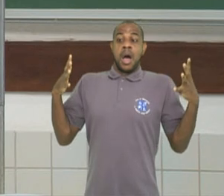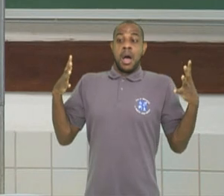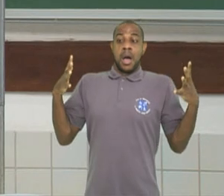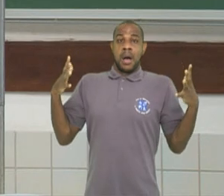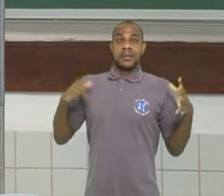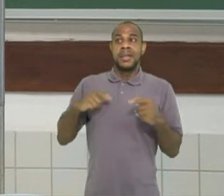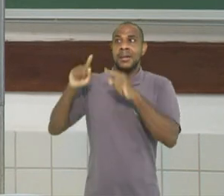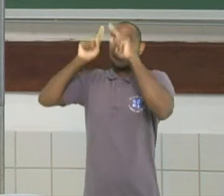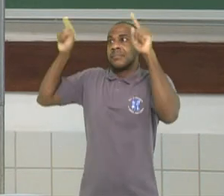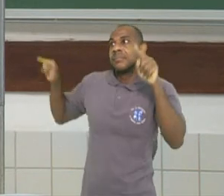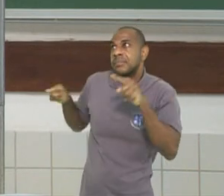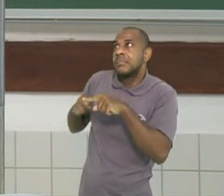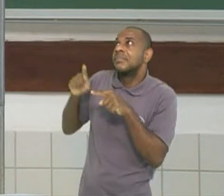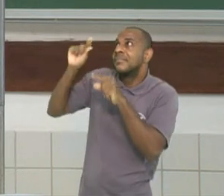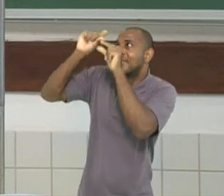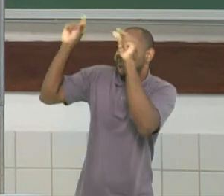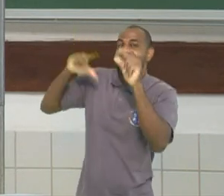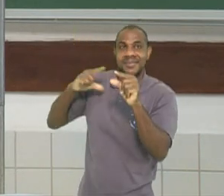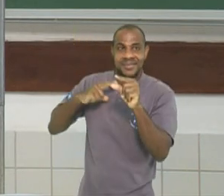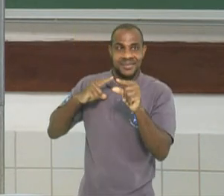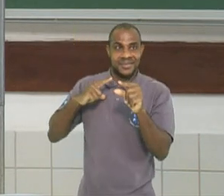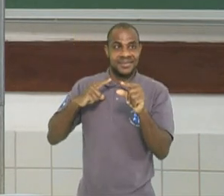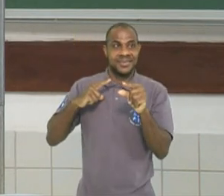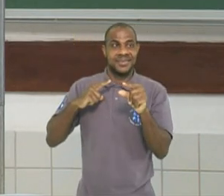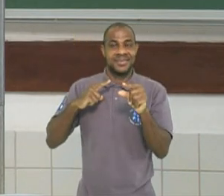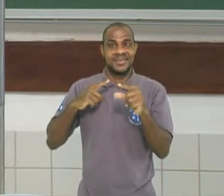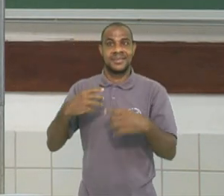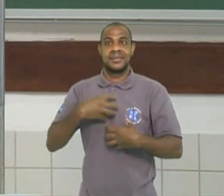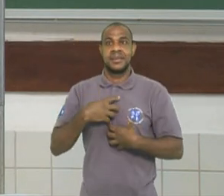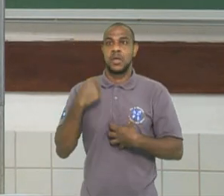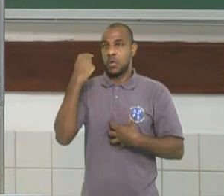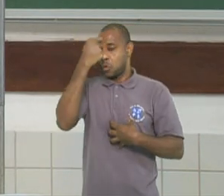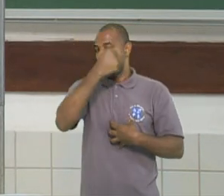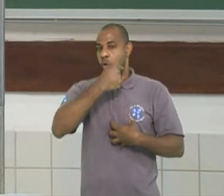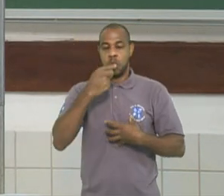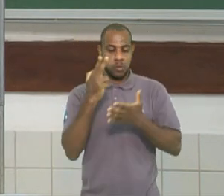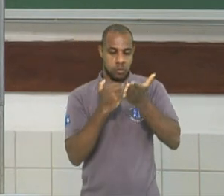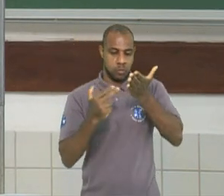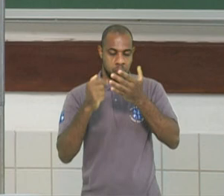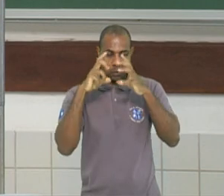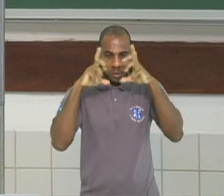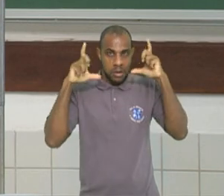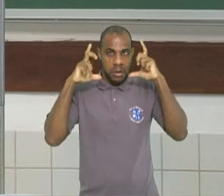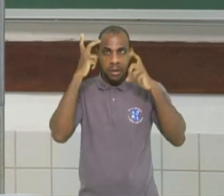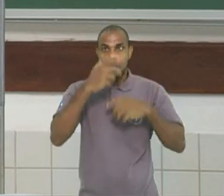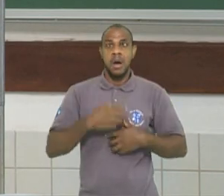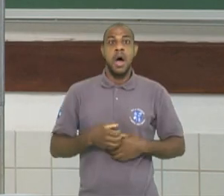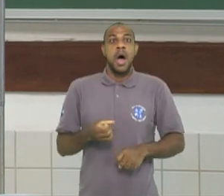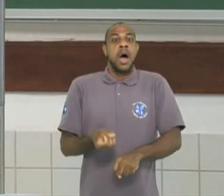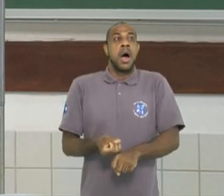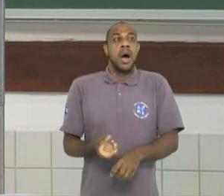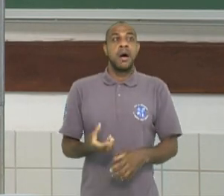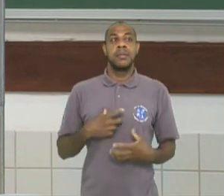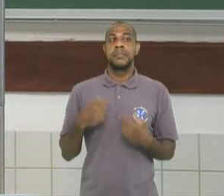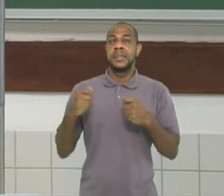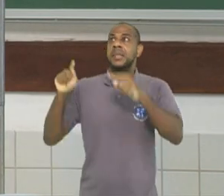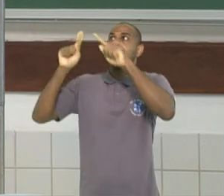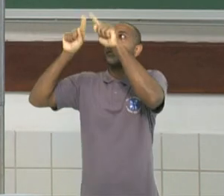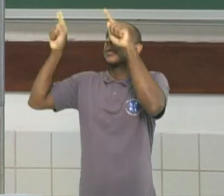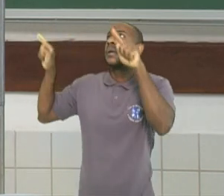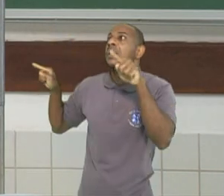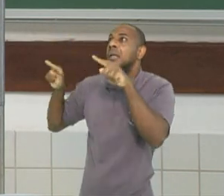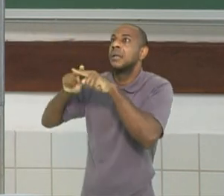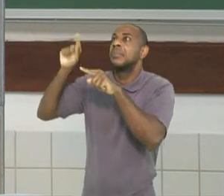assustei Uma emoção você é além de desenhar o rostinho do do teu boneco ali fazendo essa expressão você ainda